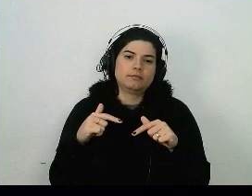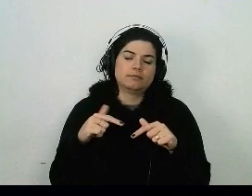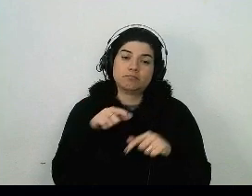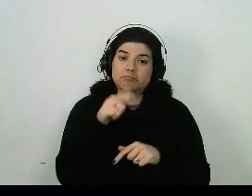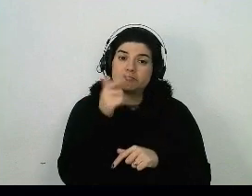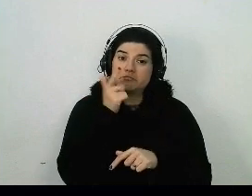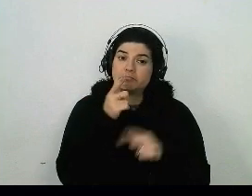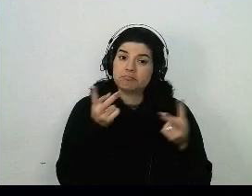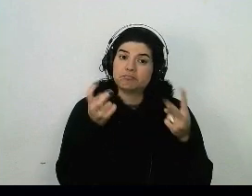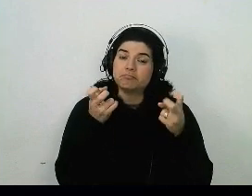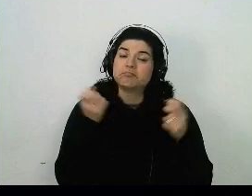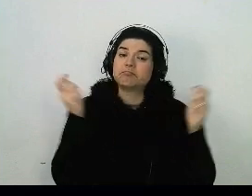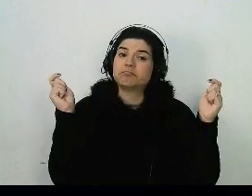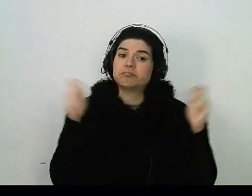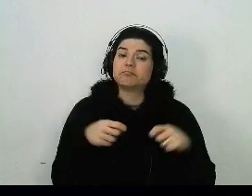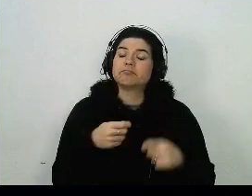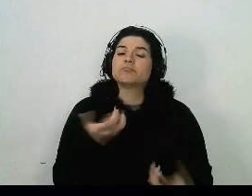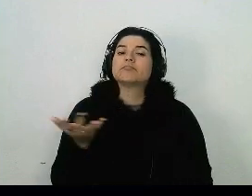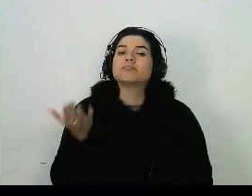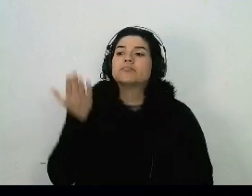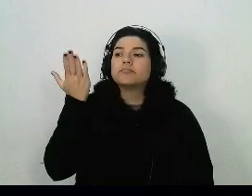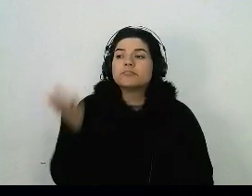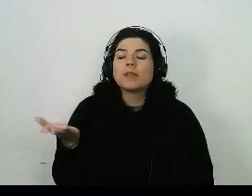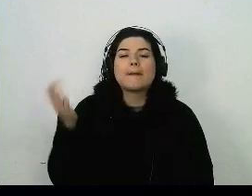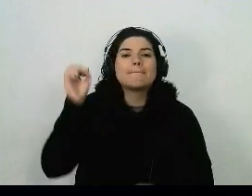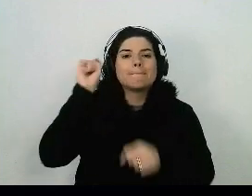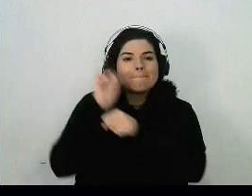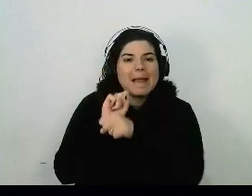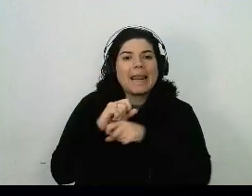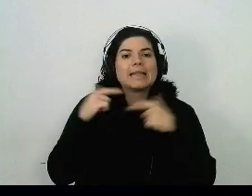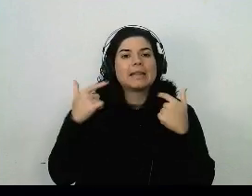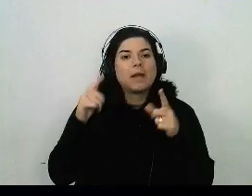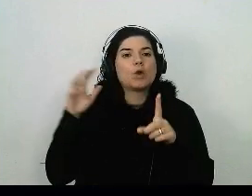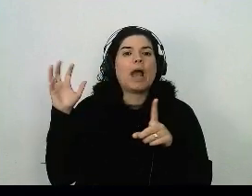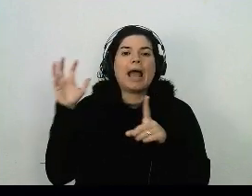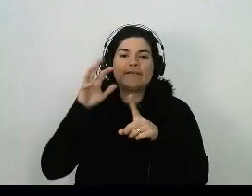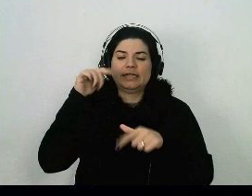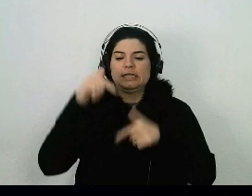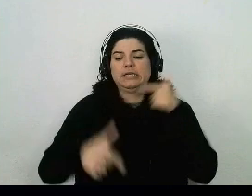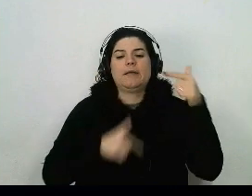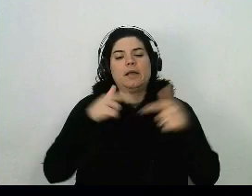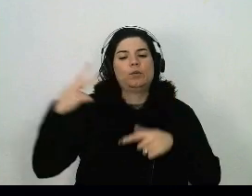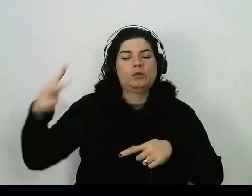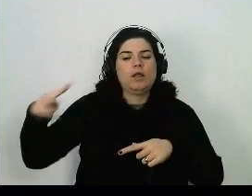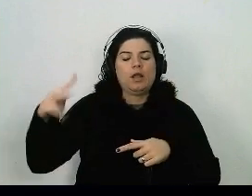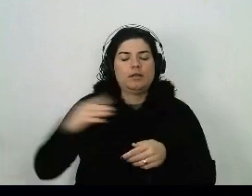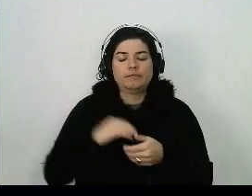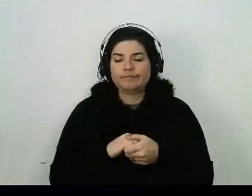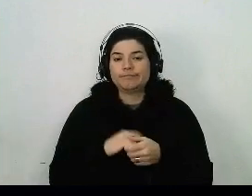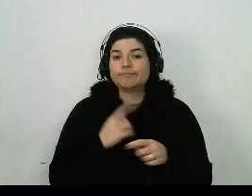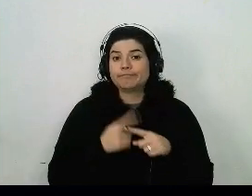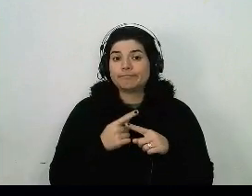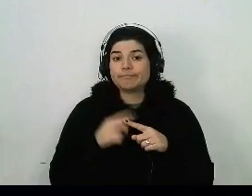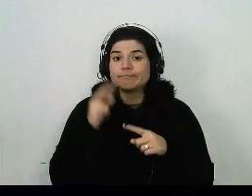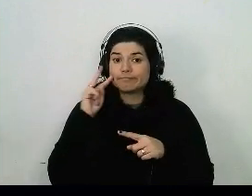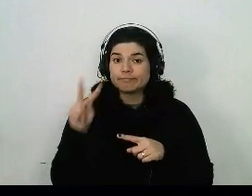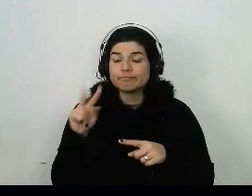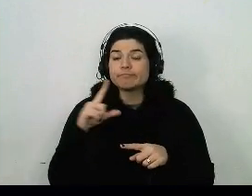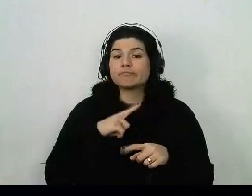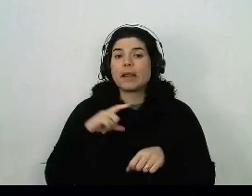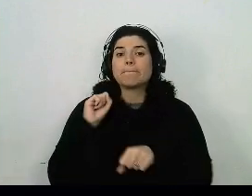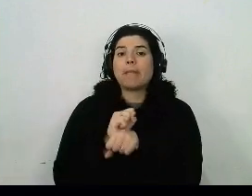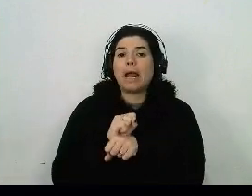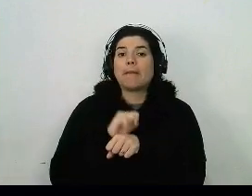o quanto aquelas interrupções impactaram na produtividade daquela pessoa porque você vai ver o indicador de interrupções aumentar